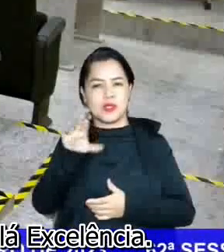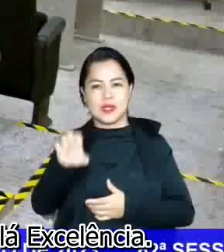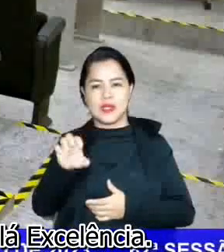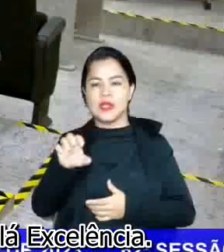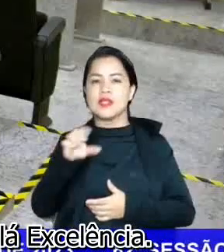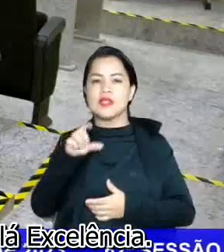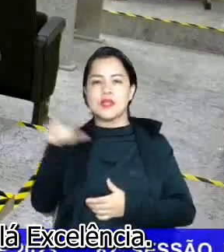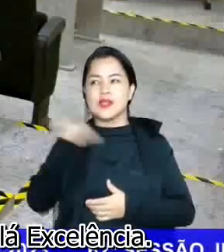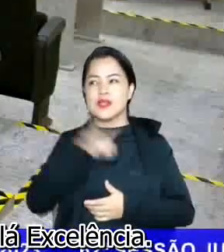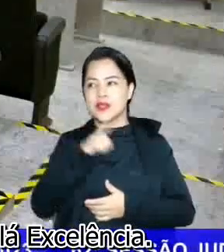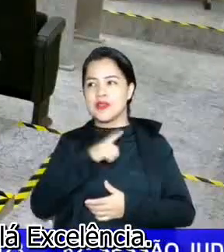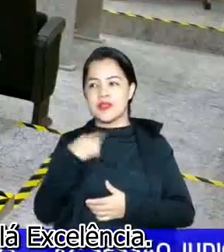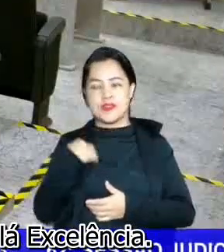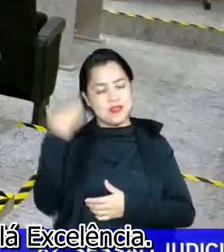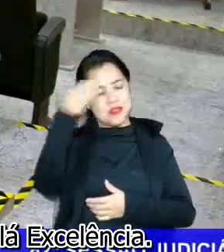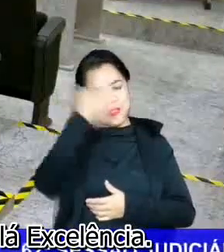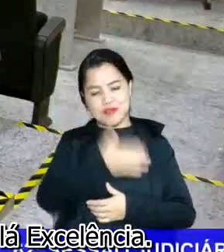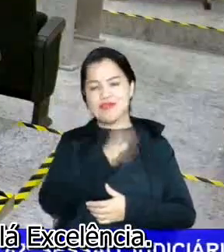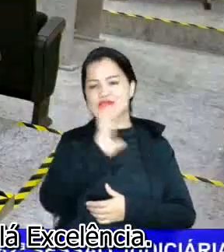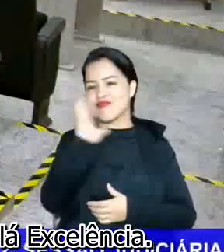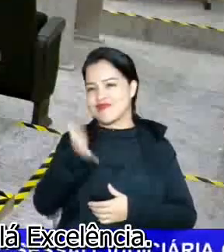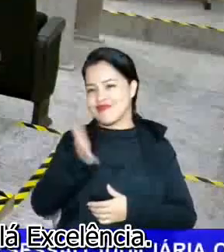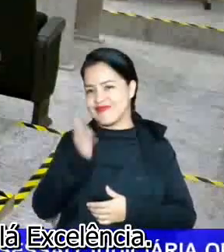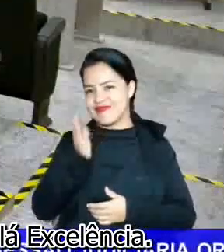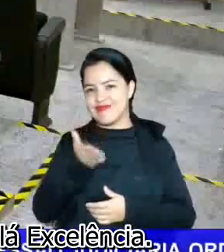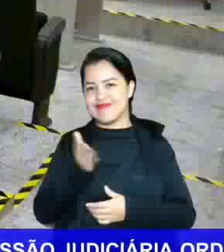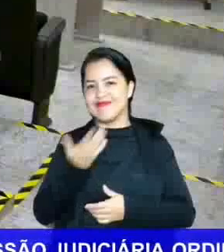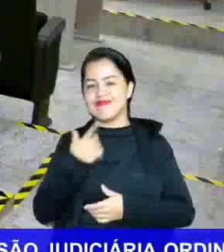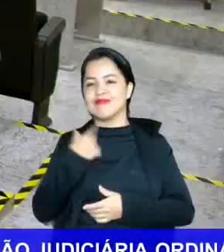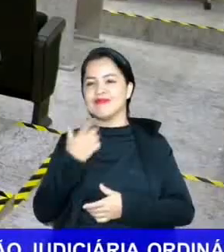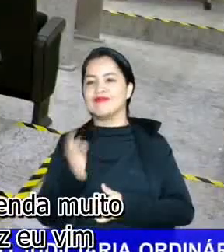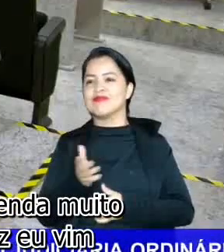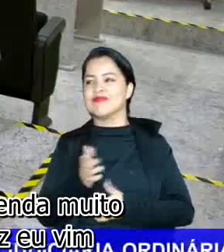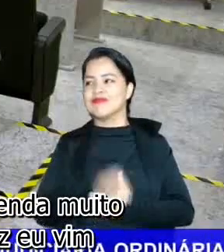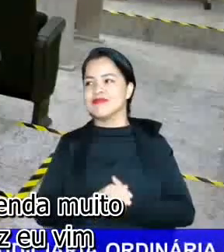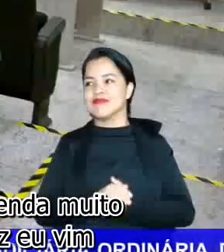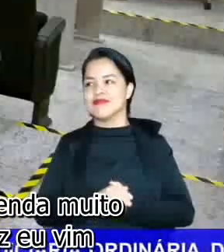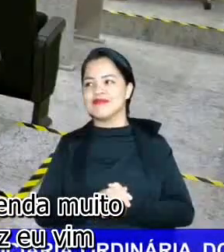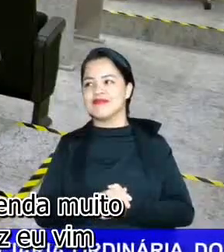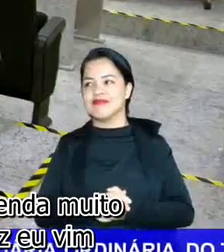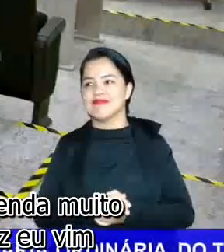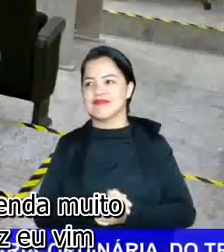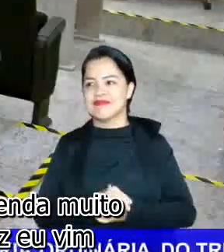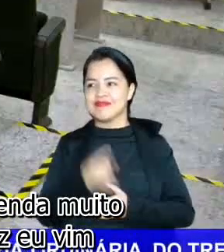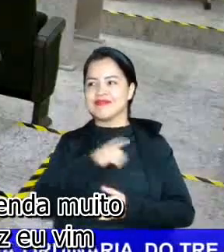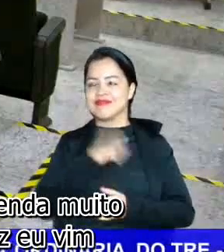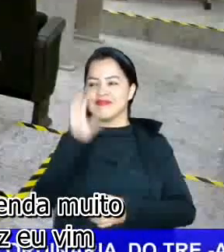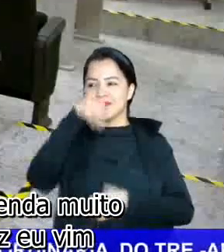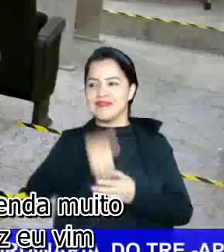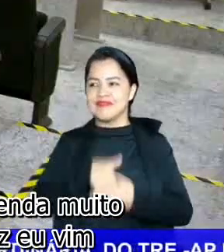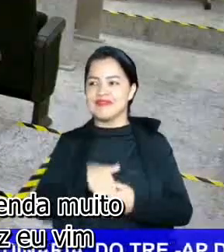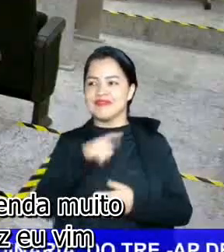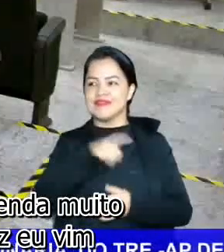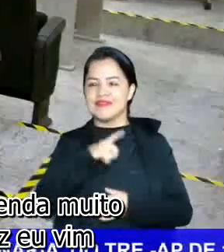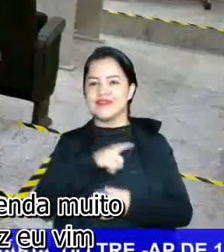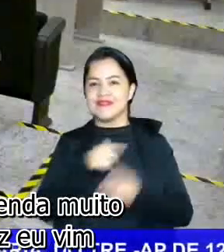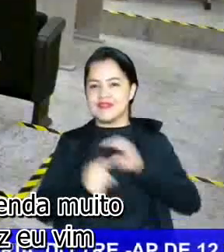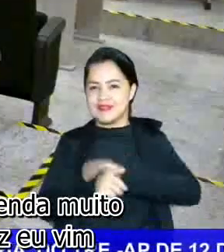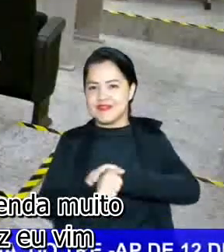inclusive, já estive lá, Excelência. Já o pai da Tina, das eleições, lá Carmo,